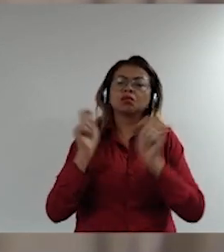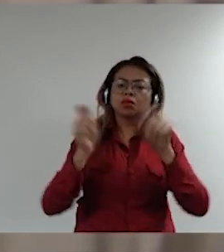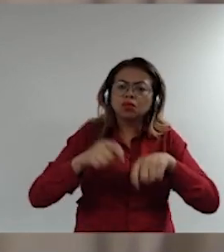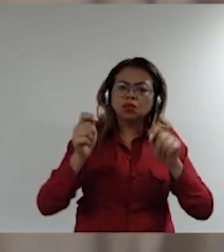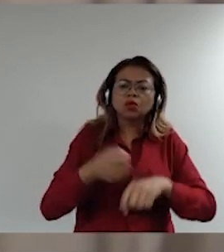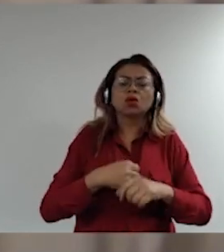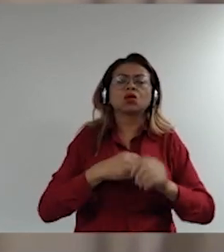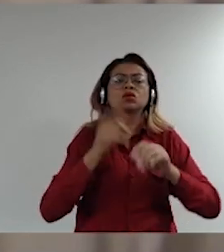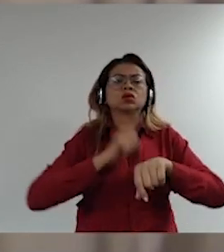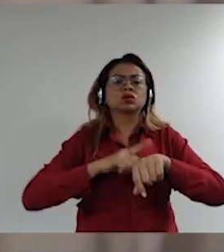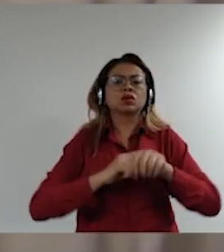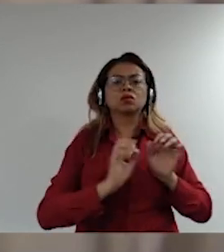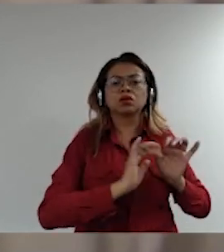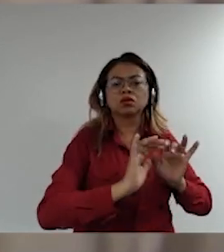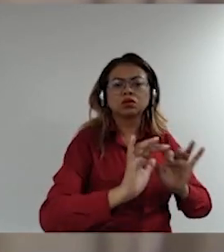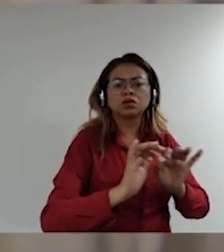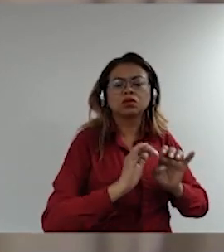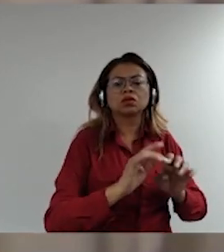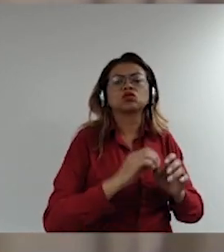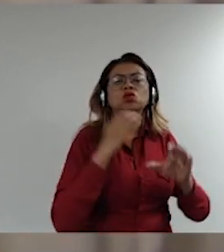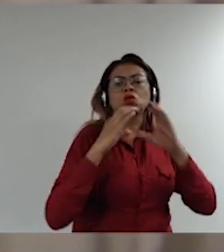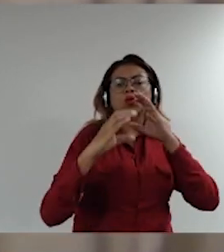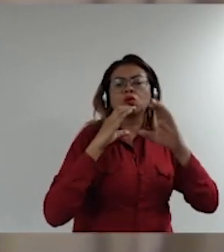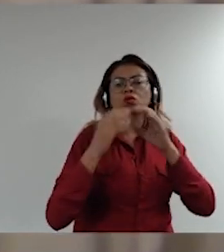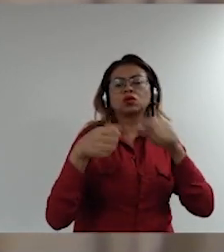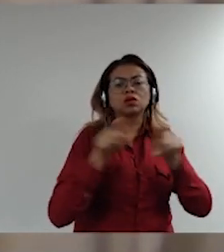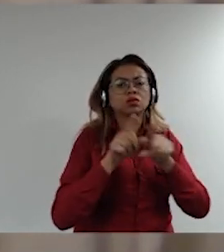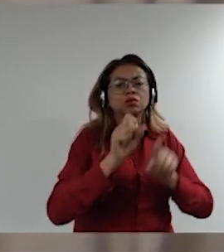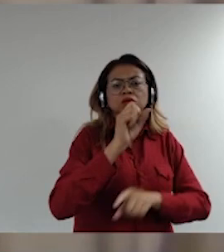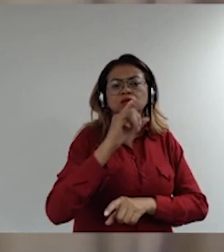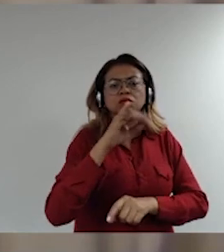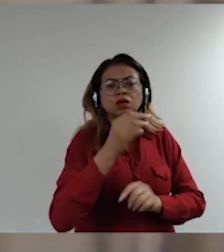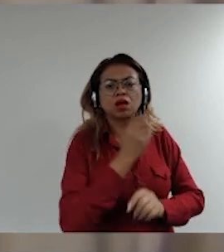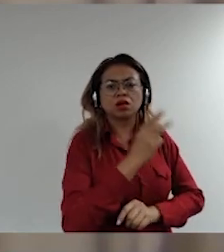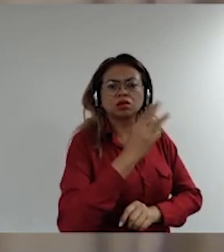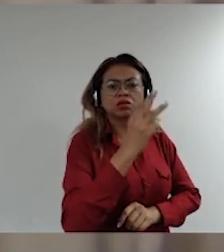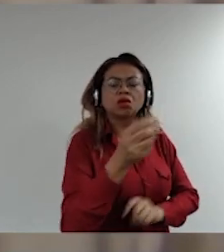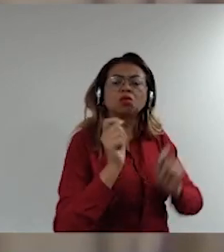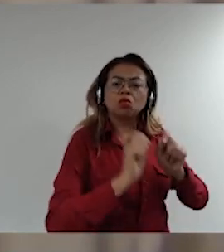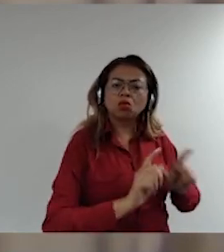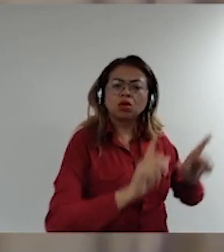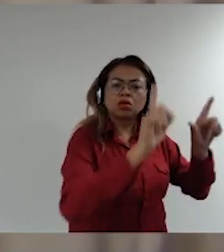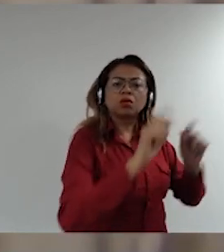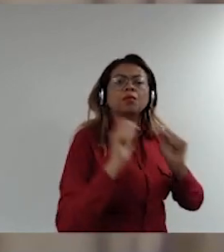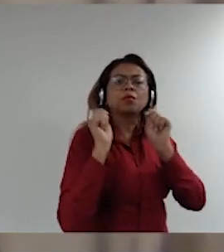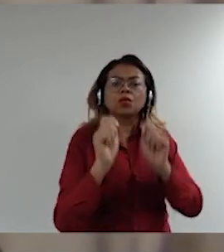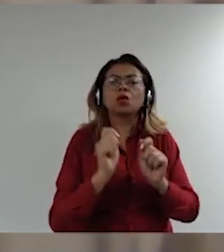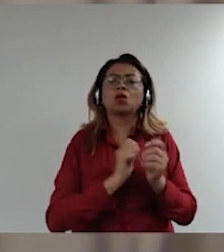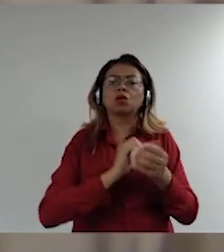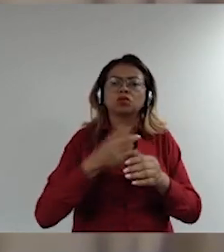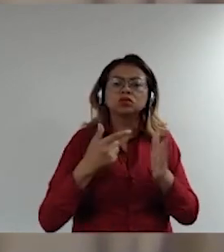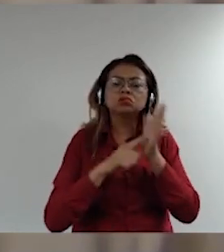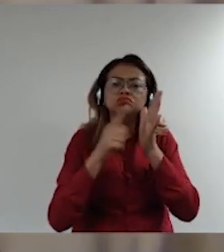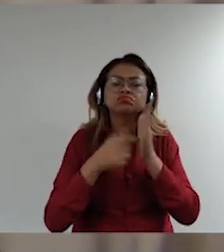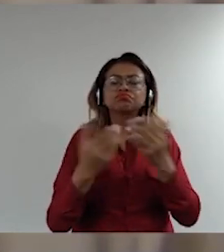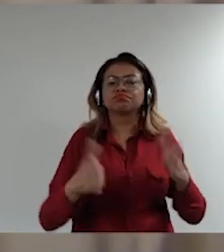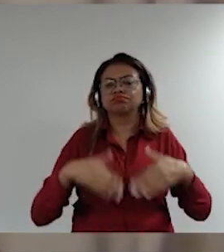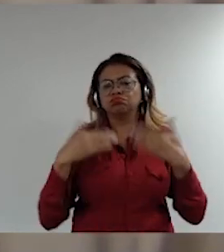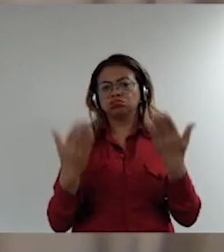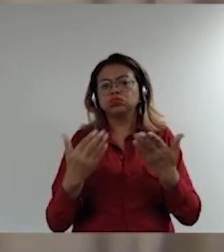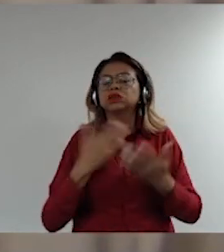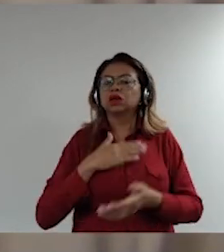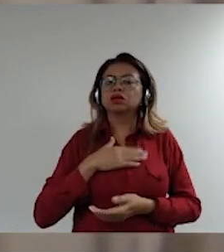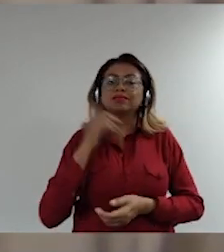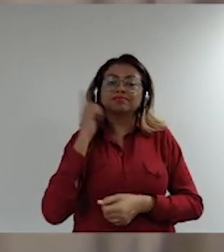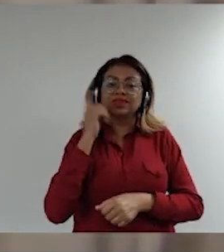canais de comunicação, os sites das caixas. Eu quero, de modo especial, não sei, eu sou muito difícil de